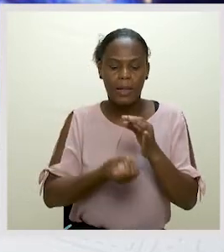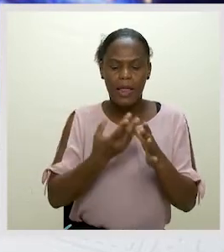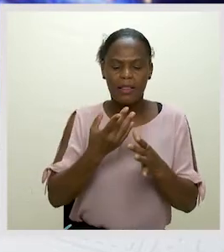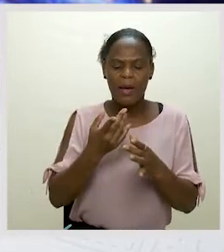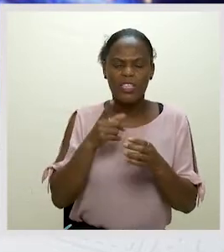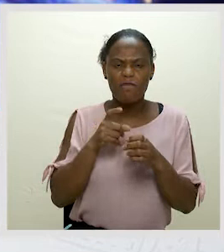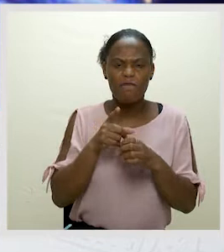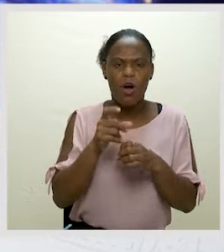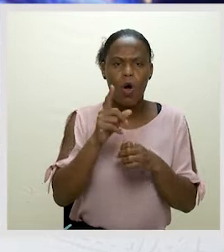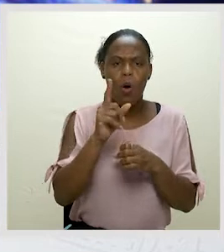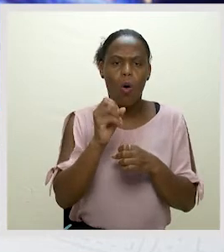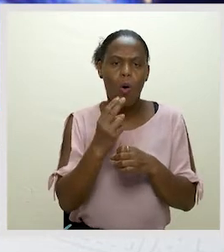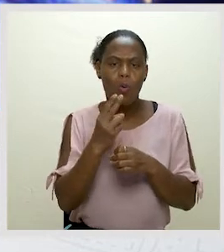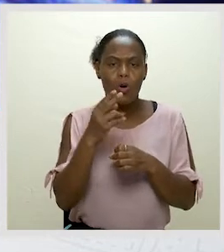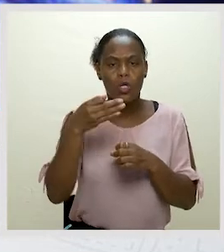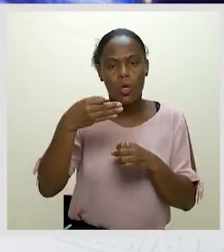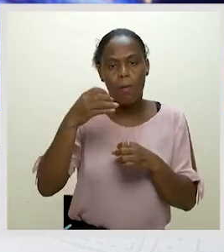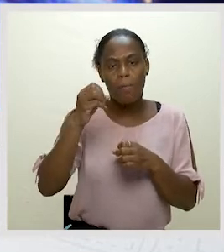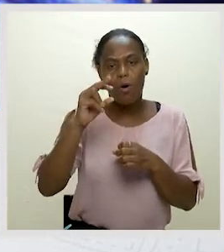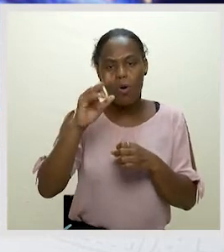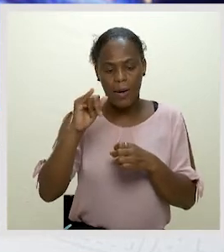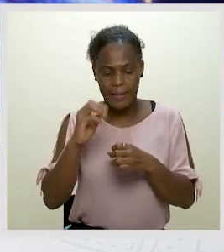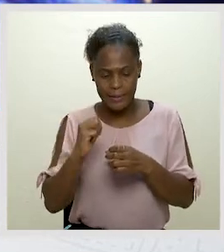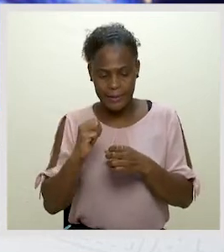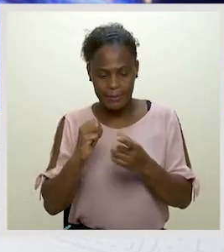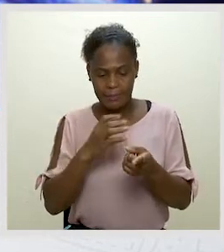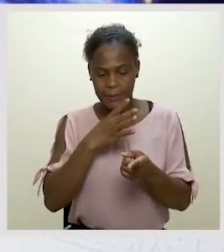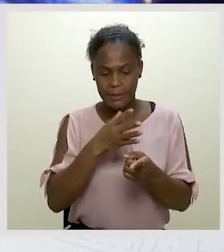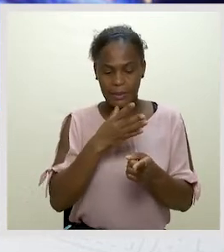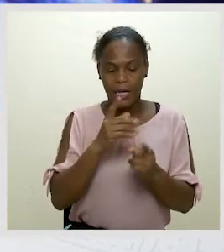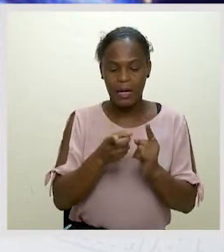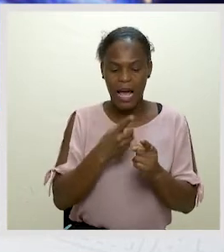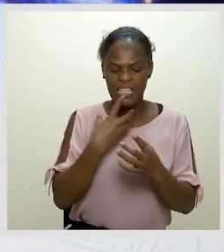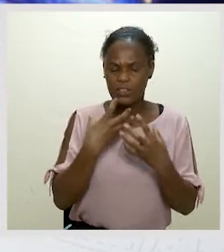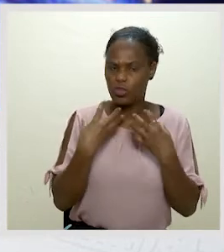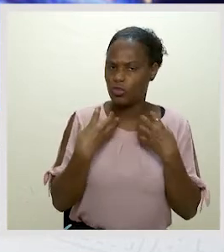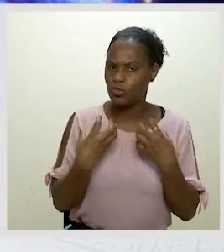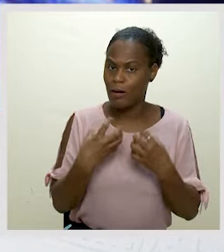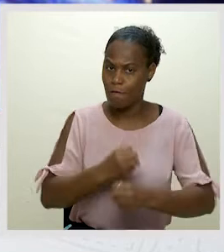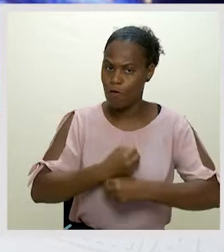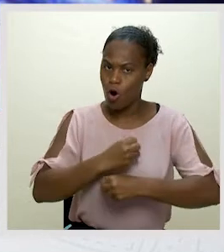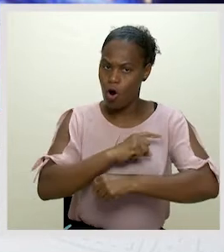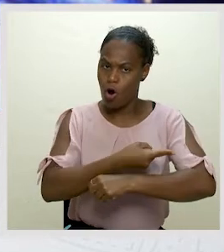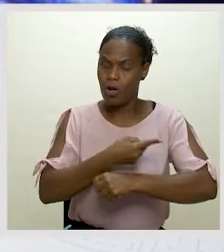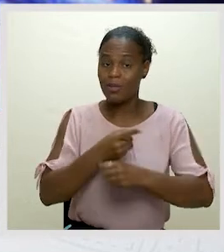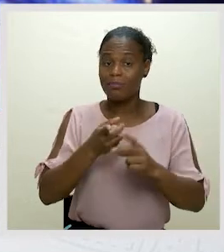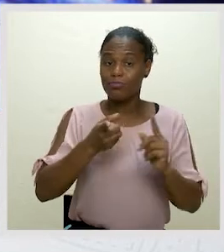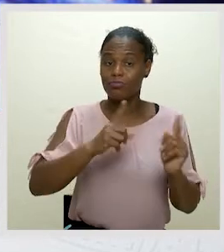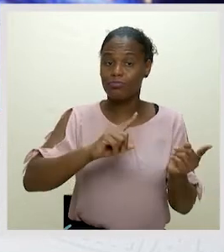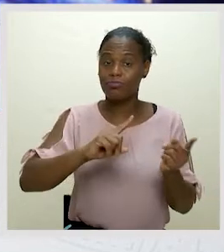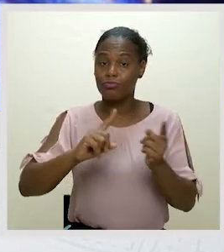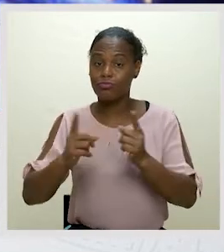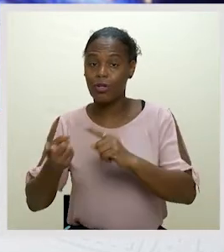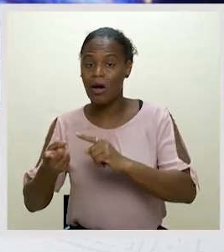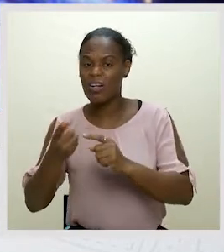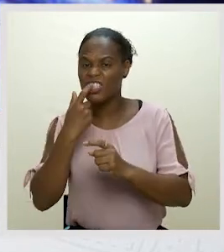ou esporos, e que esses esporos eram resistentes, provavelmente transportados